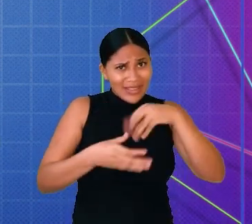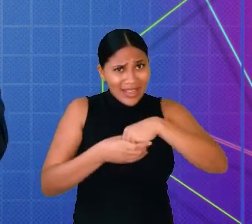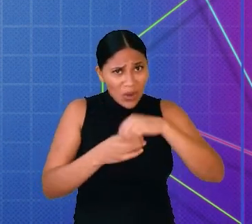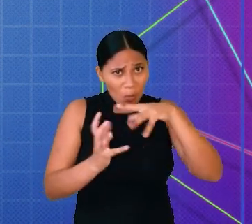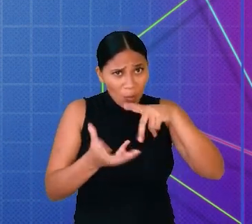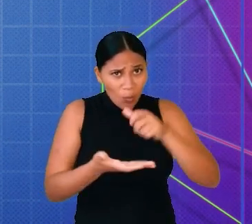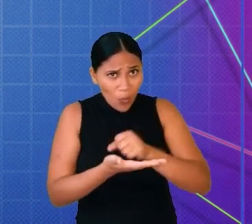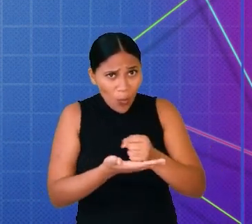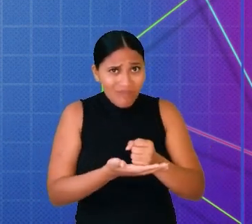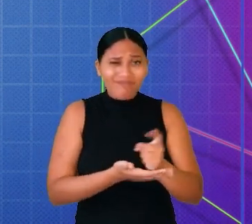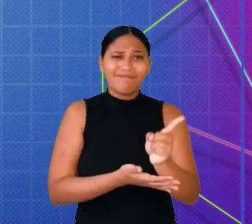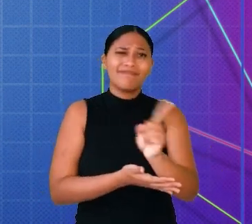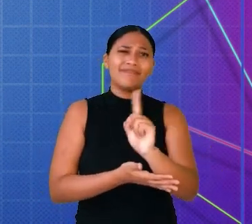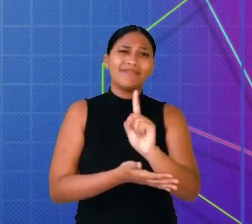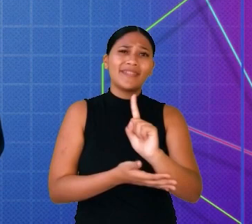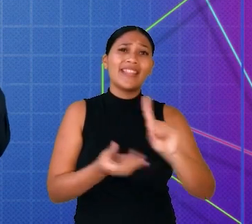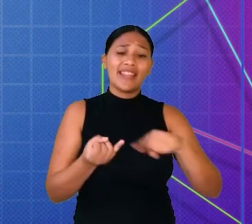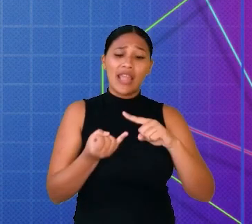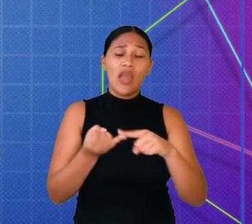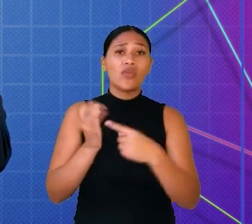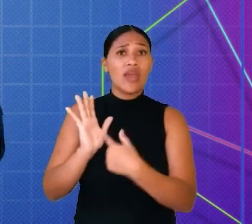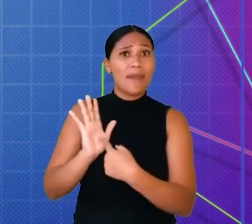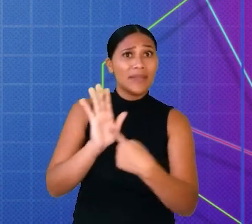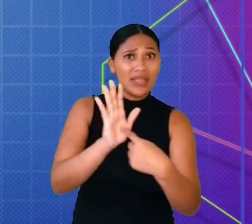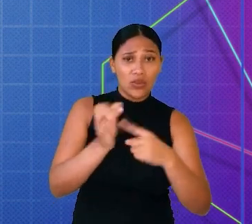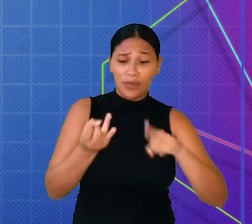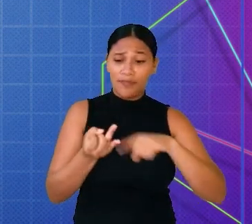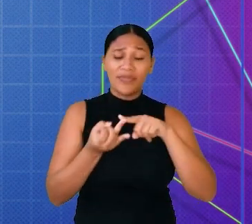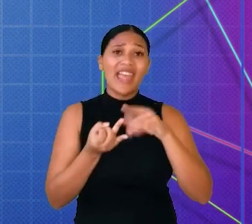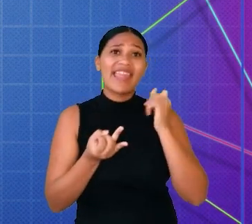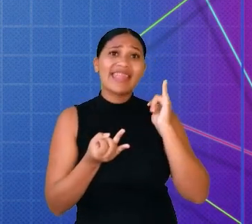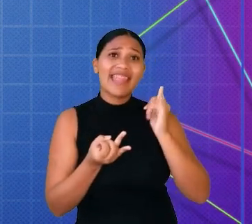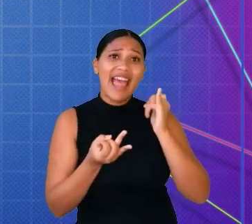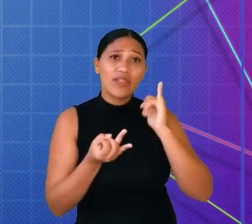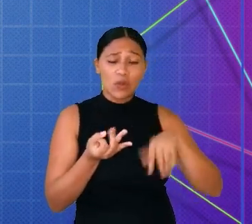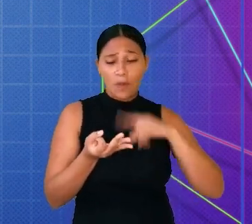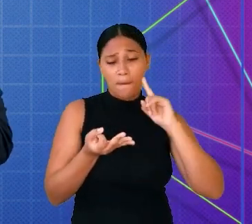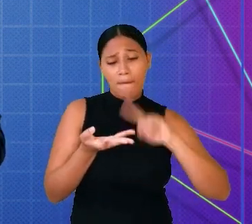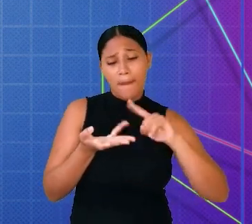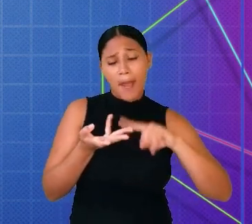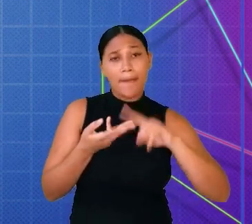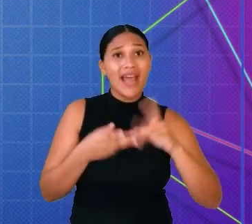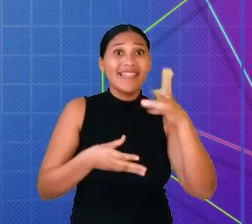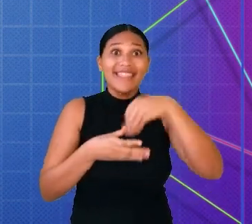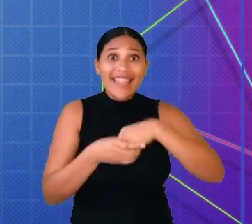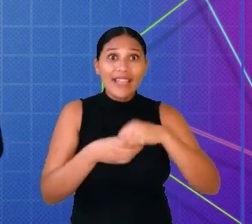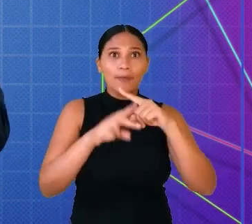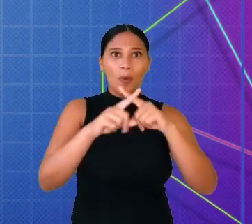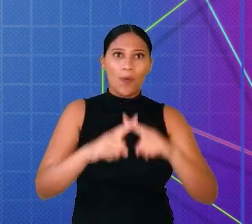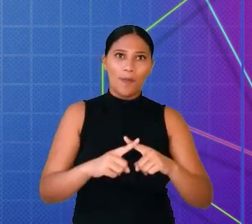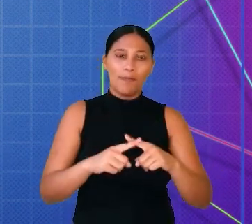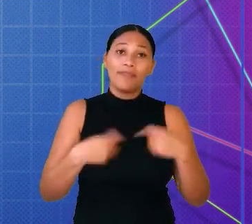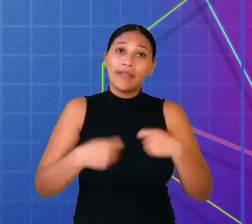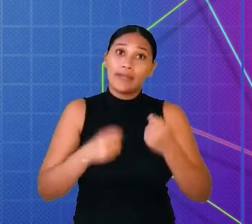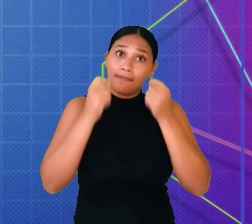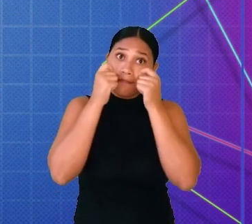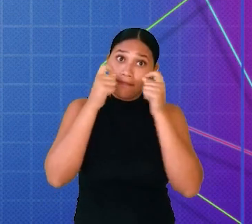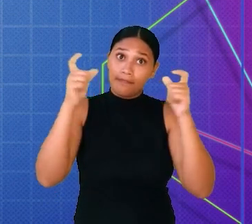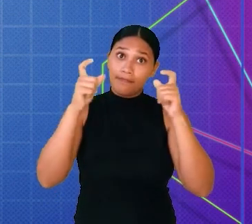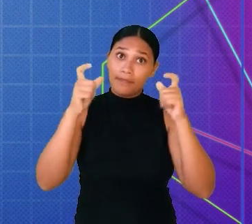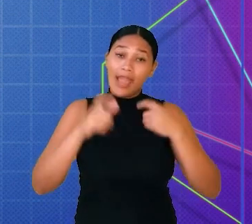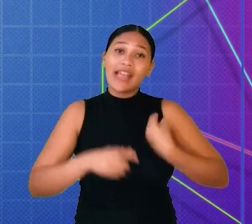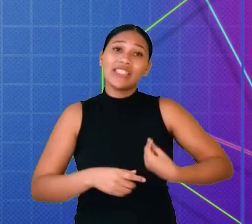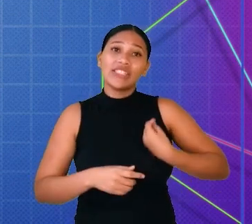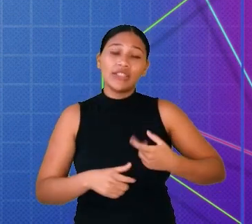relacionada às grandes competições que nós temos. Também tem os apresentadores, narradores e por aí vai. Mas nós precisamos nos